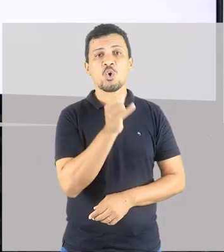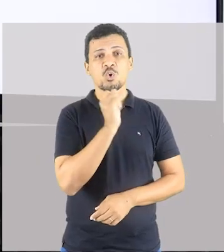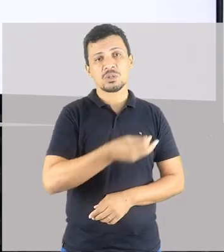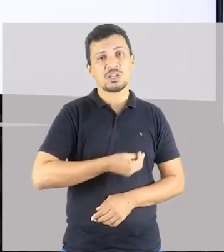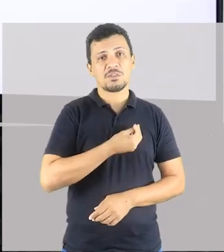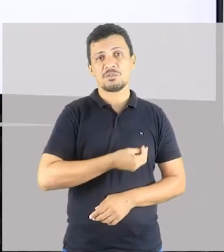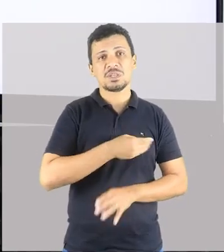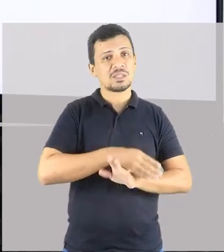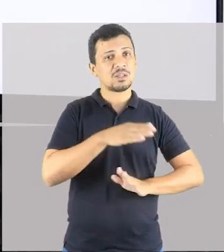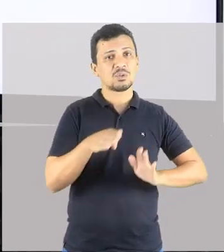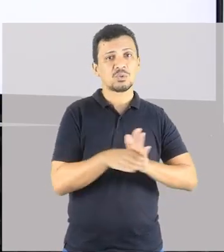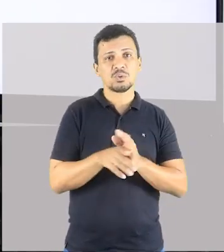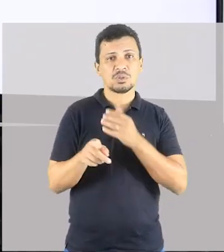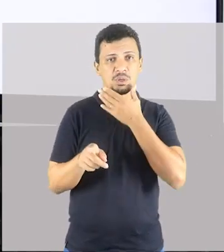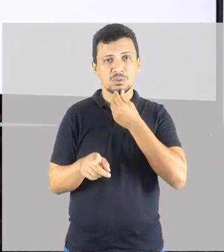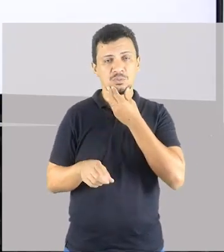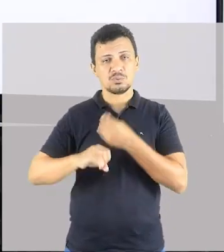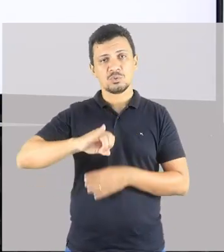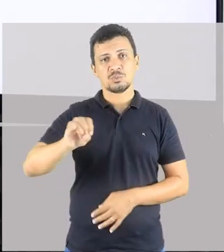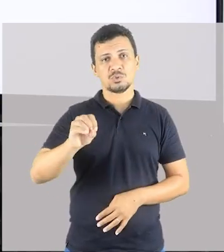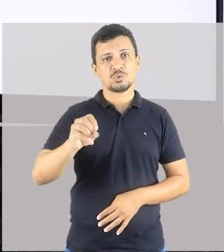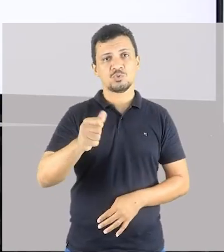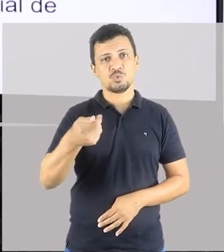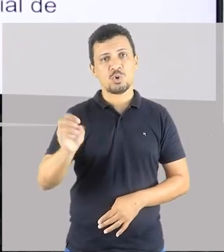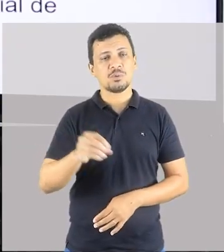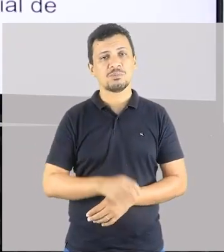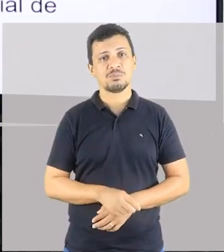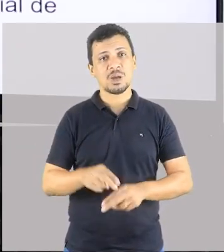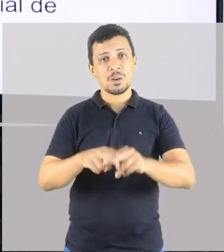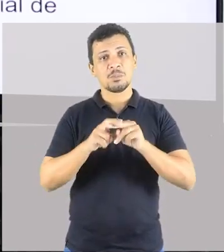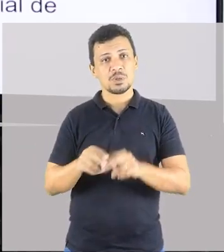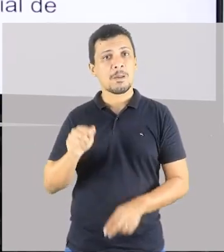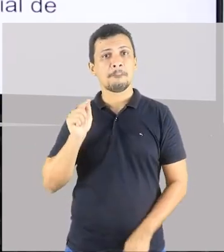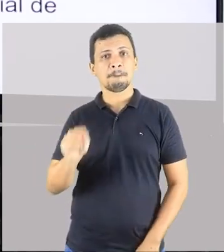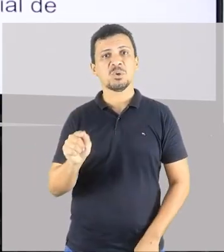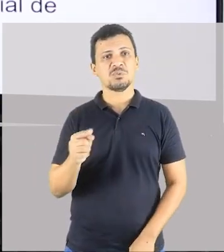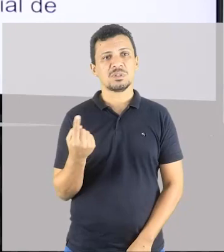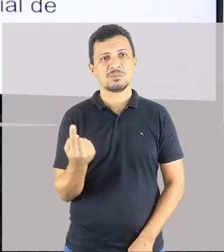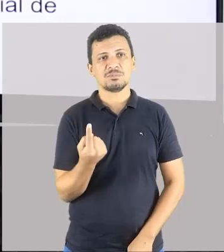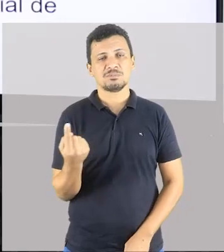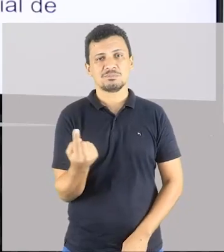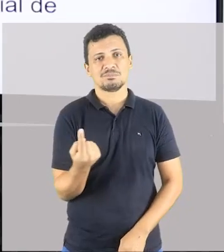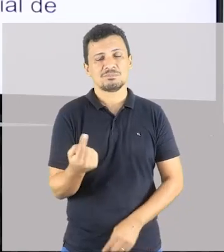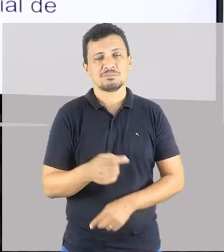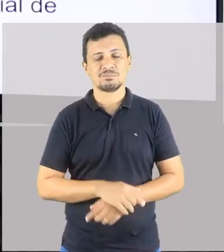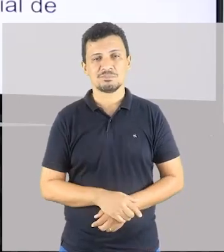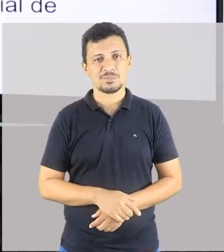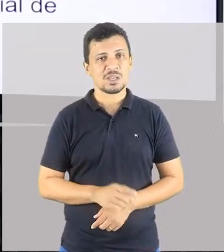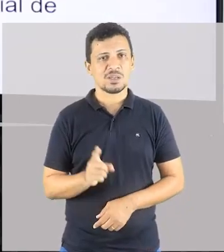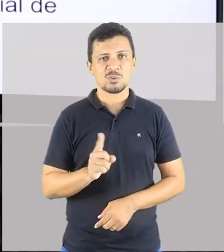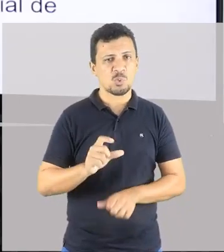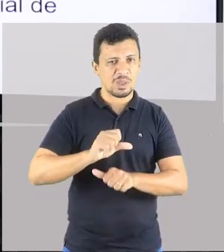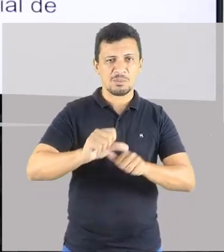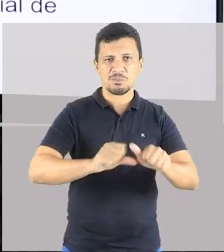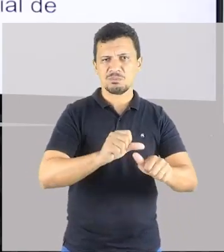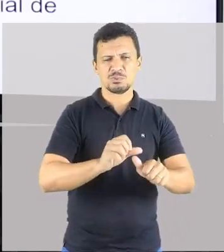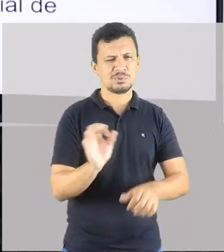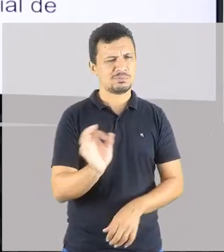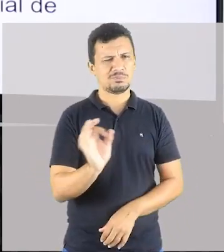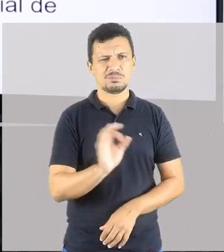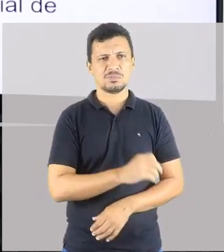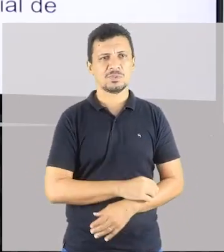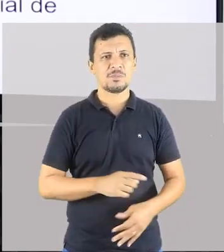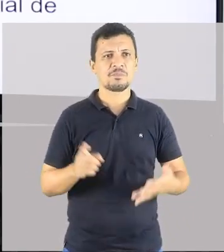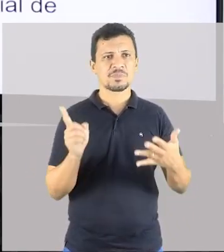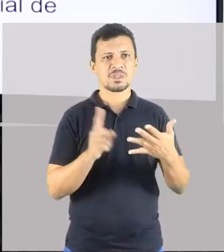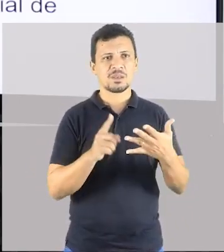toda do João Gostoso. Por isso que vai ser só o ponto final ali, tá? E não porque tem uma situação do rompimento em si. O